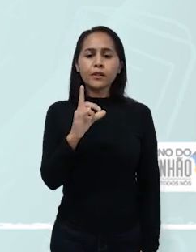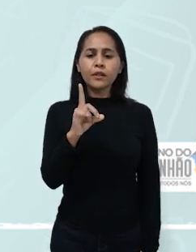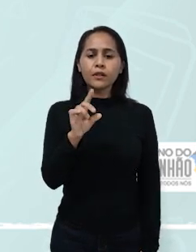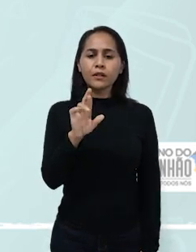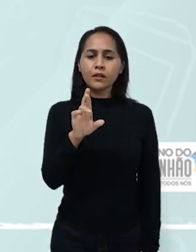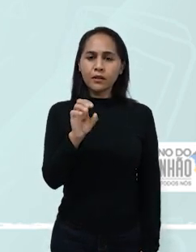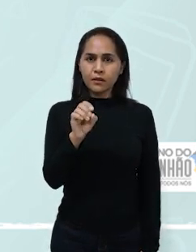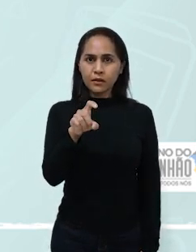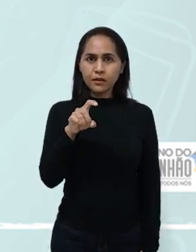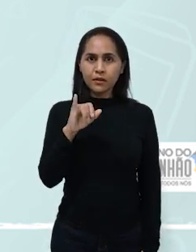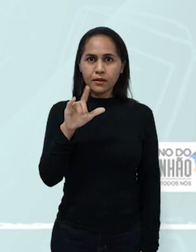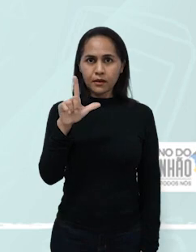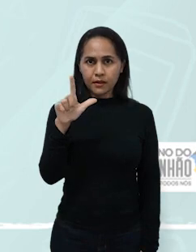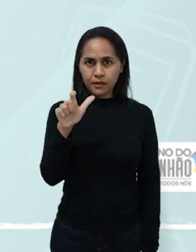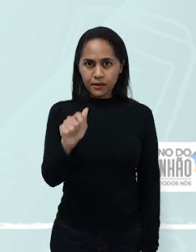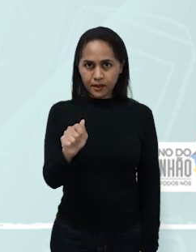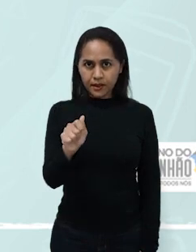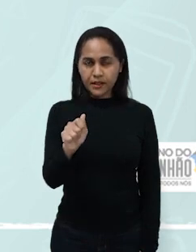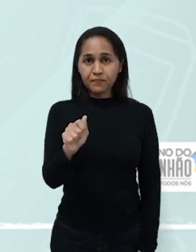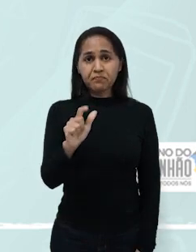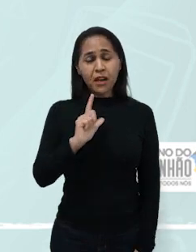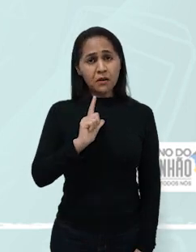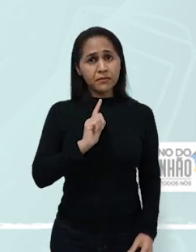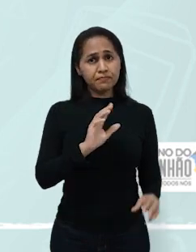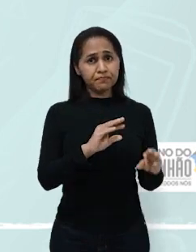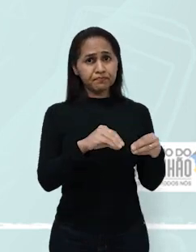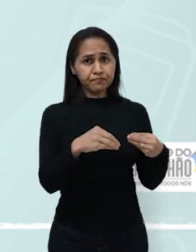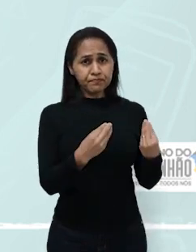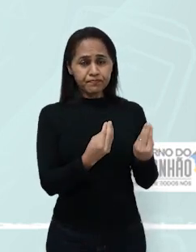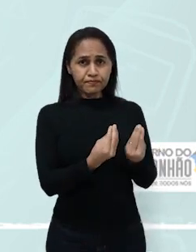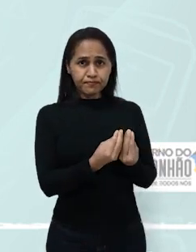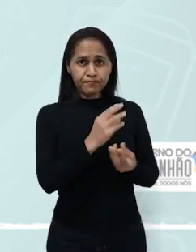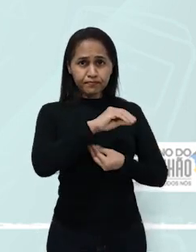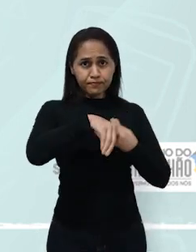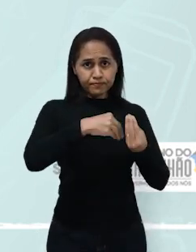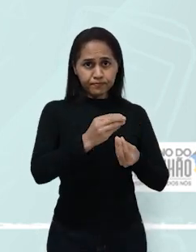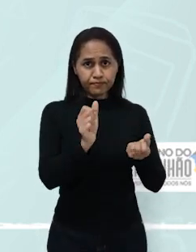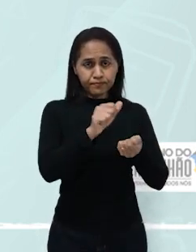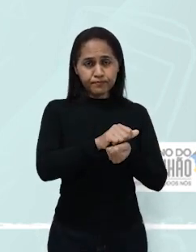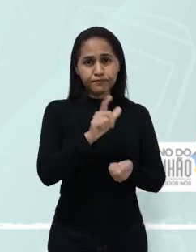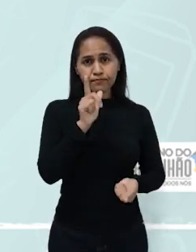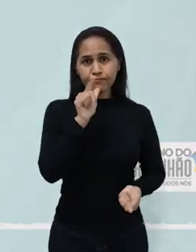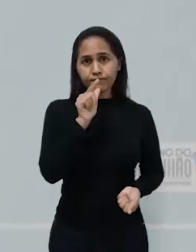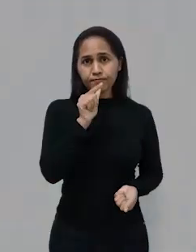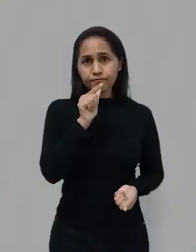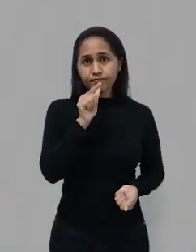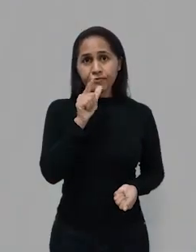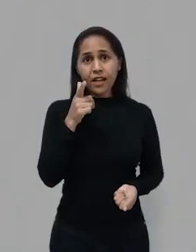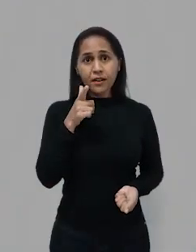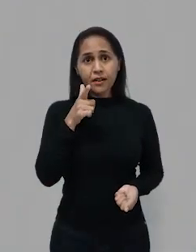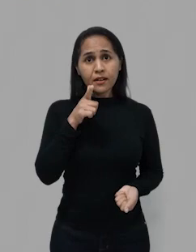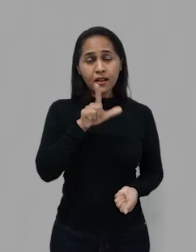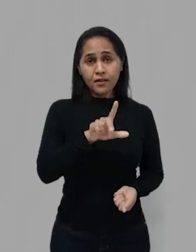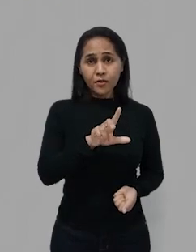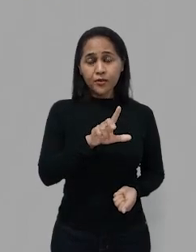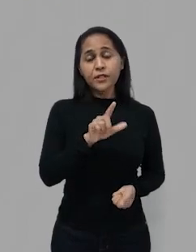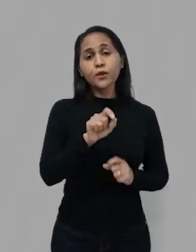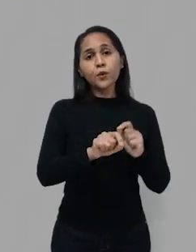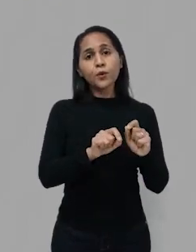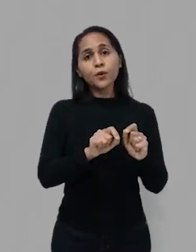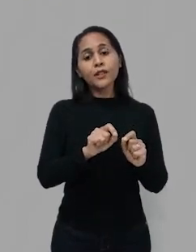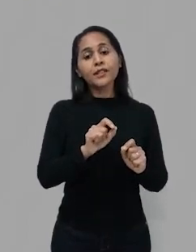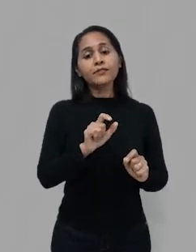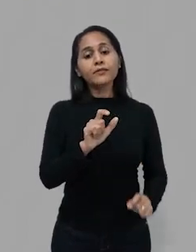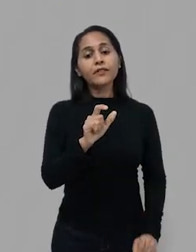Então, a gente tem uma substância, dissolvemos em água e percebemos que o único íon negativo é o íon OH-, é